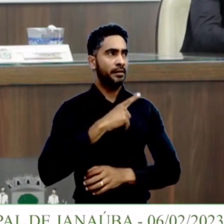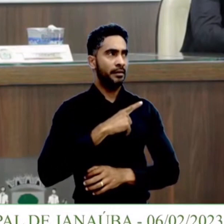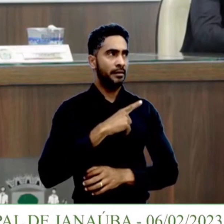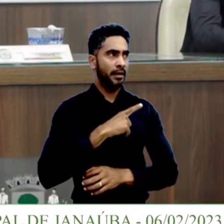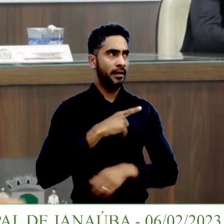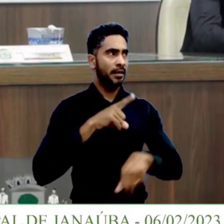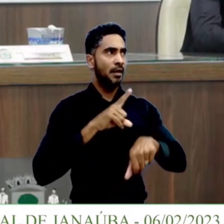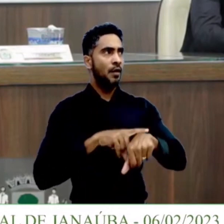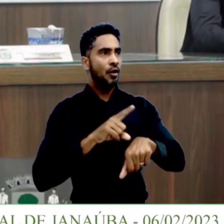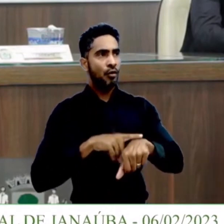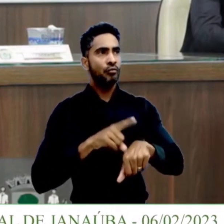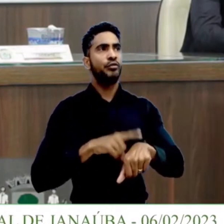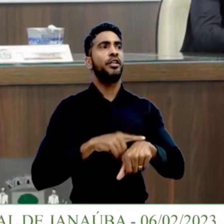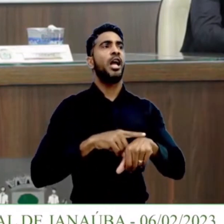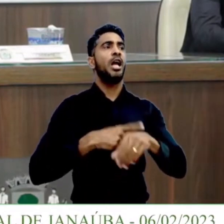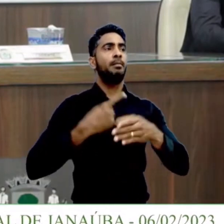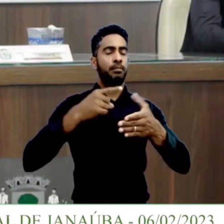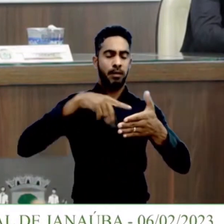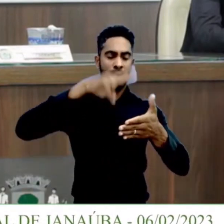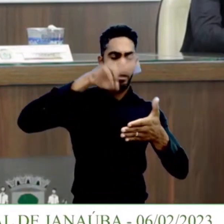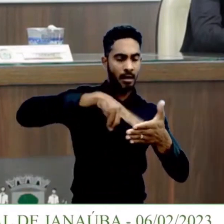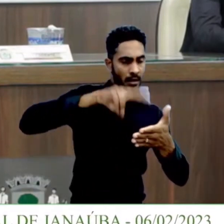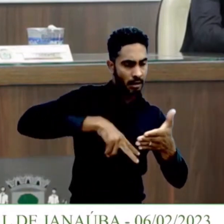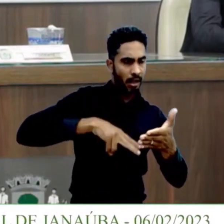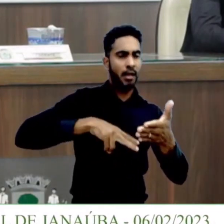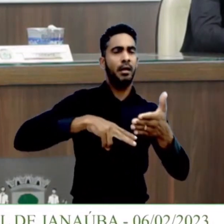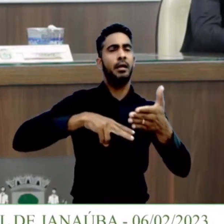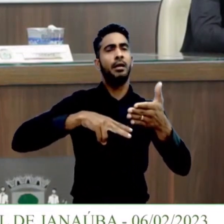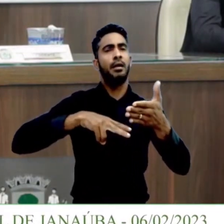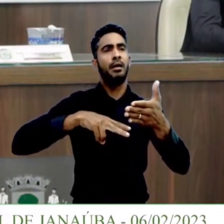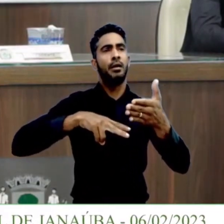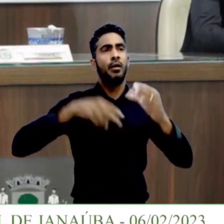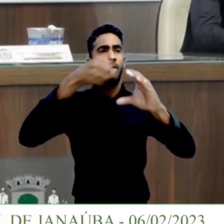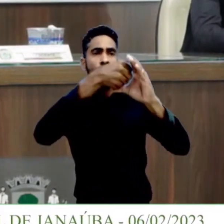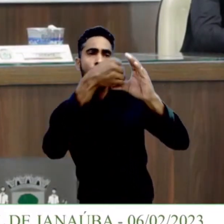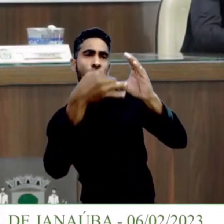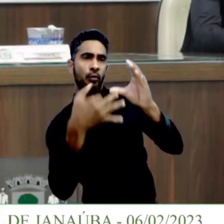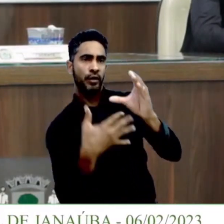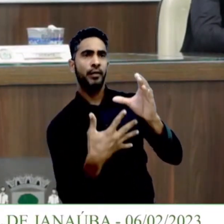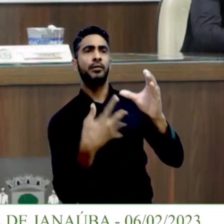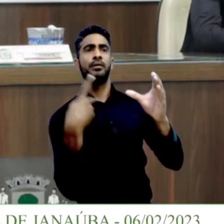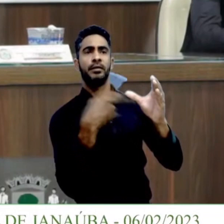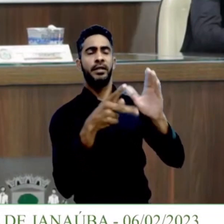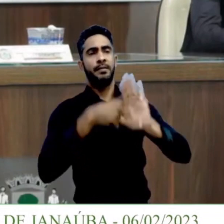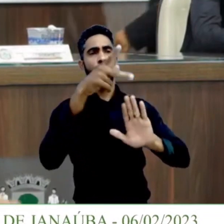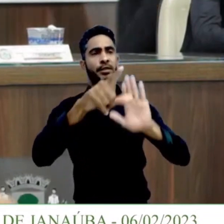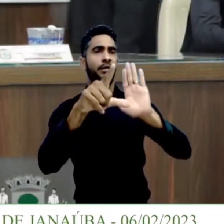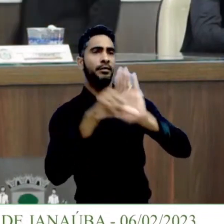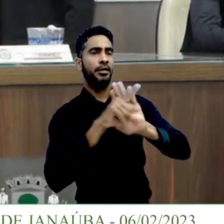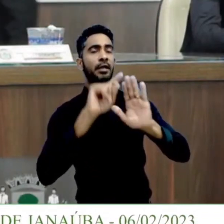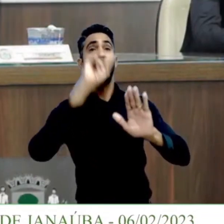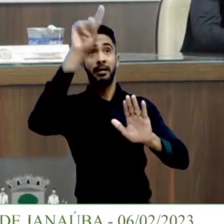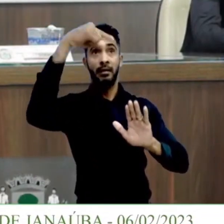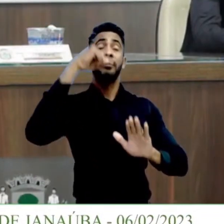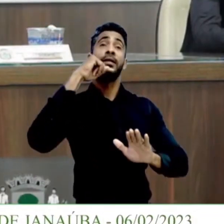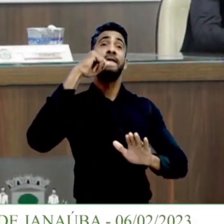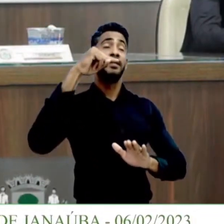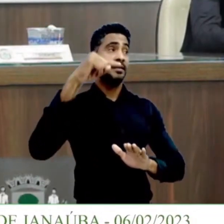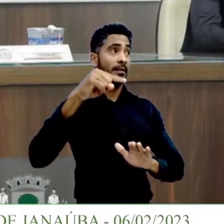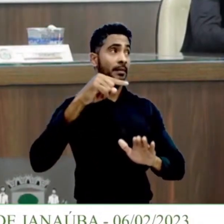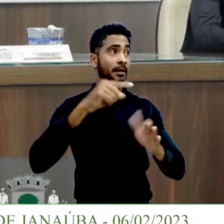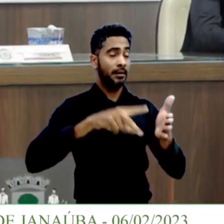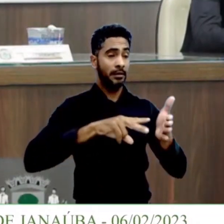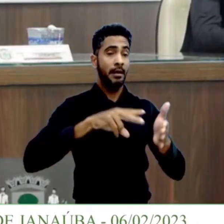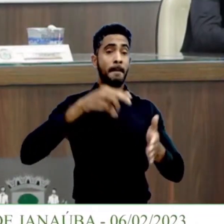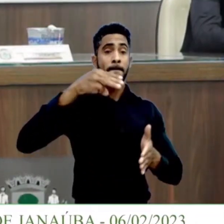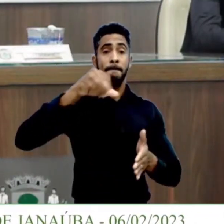um tempo para se aprofundarem, lerem o conteúdo desse projeto de lei, mas a partir da semana que vem, Marileia,